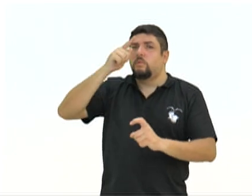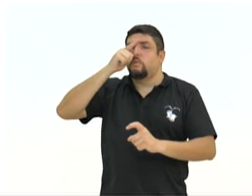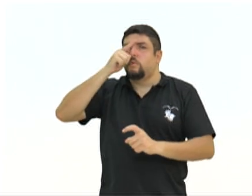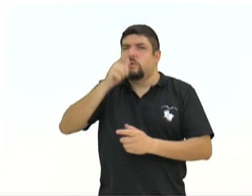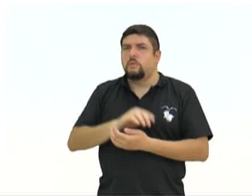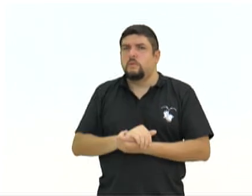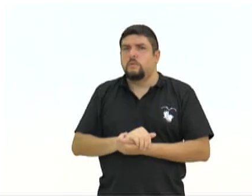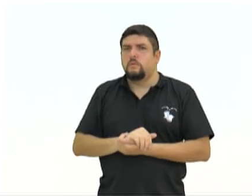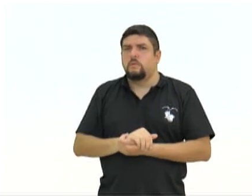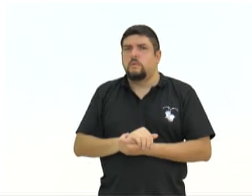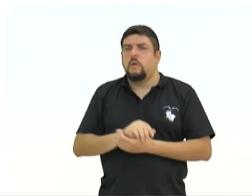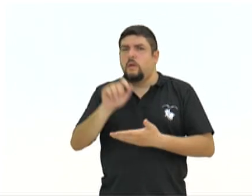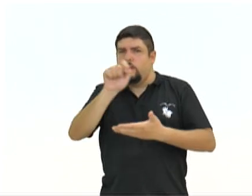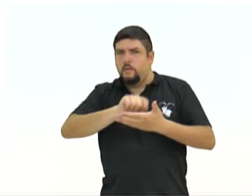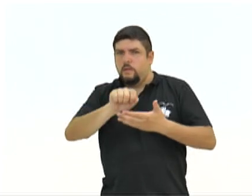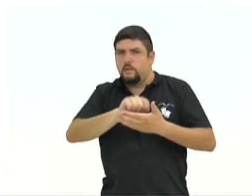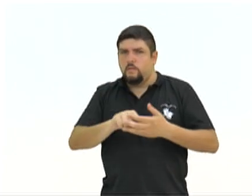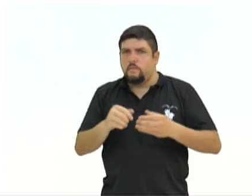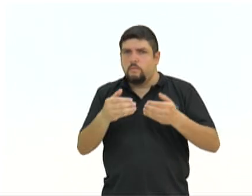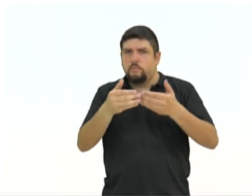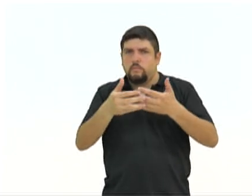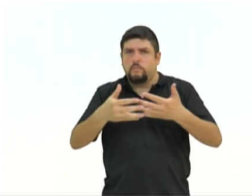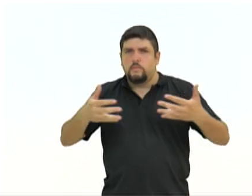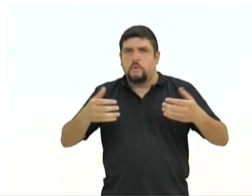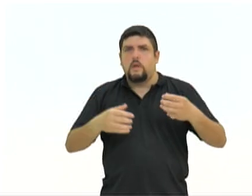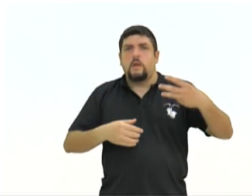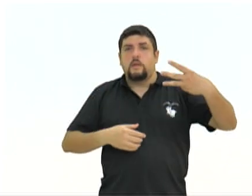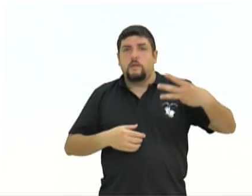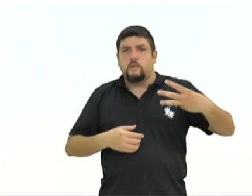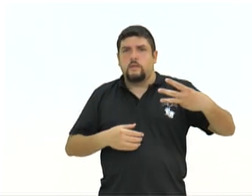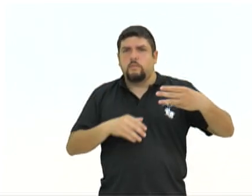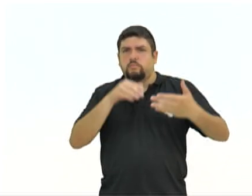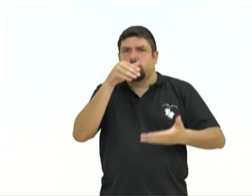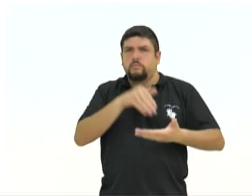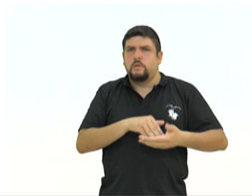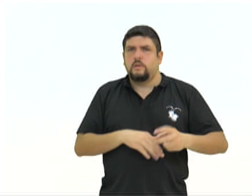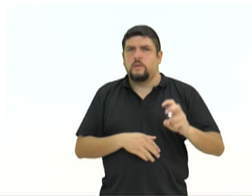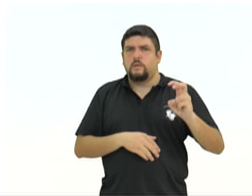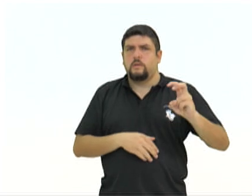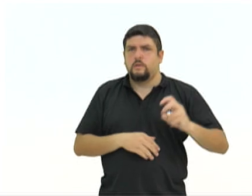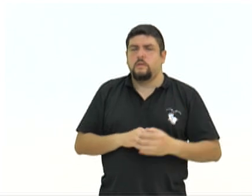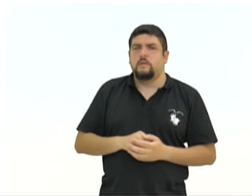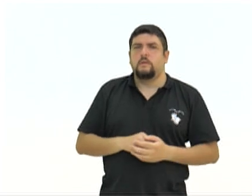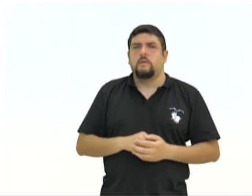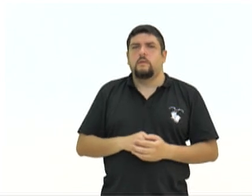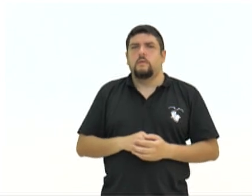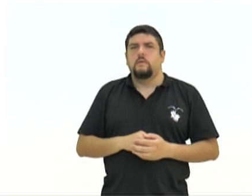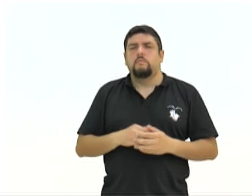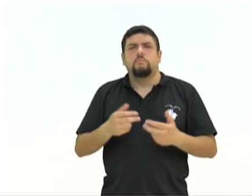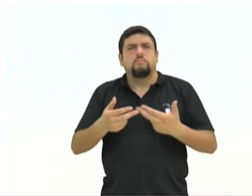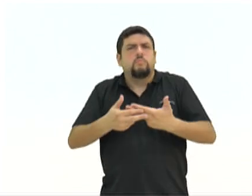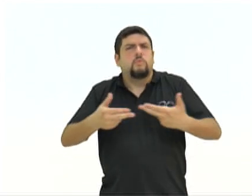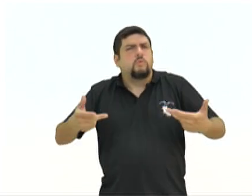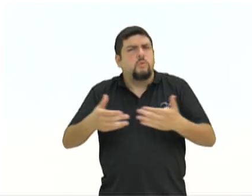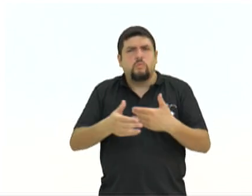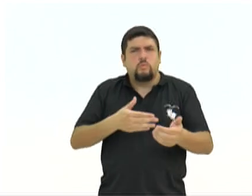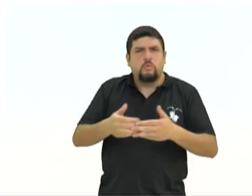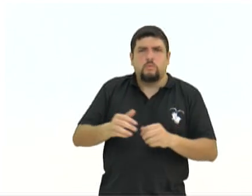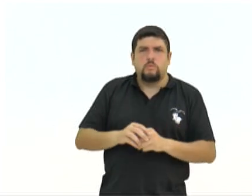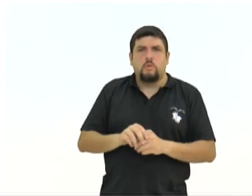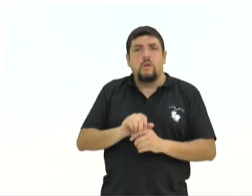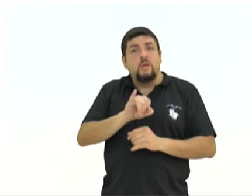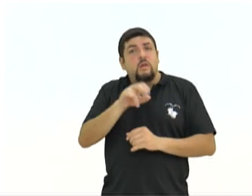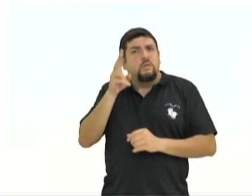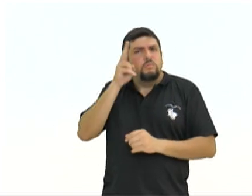5 linhas, comentando sobre os deuses, alguma narrativa que você se lembre a respeito desse assunto. Se não se